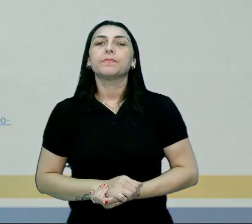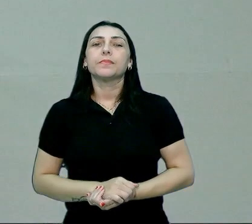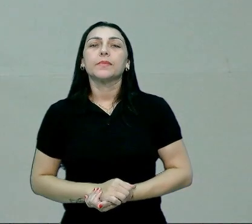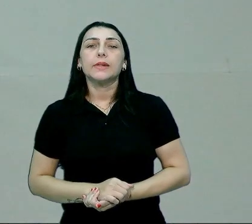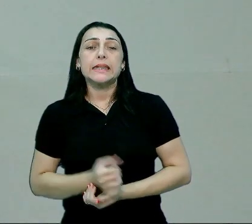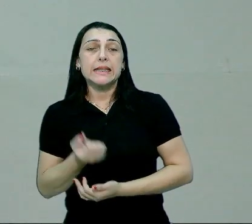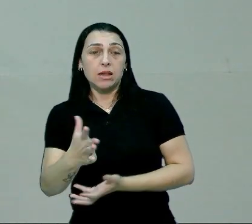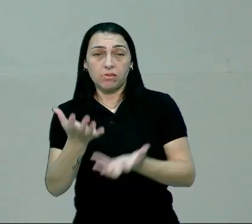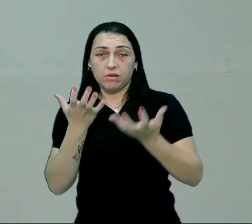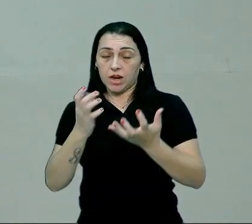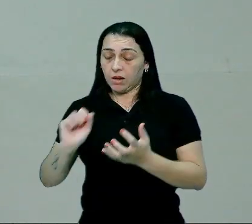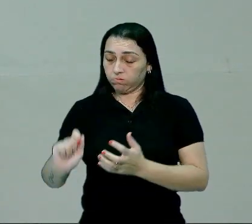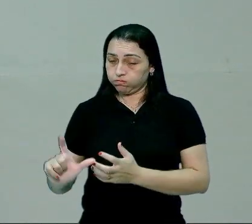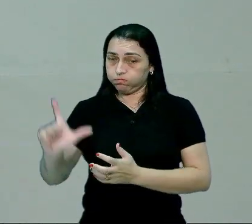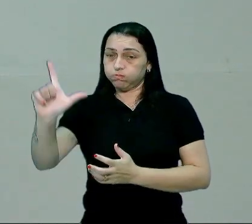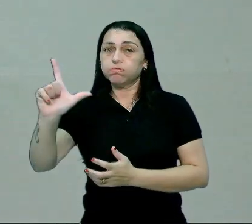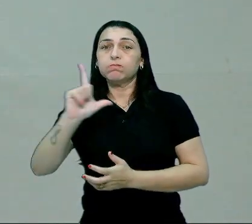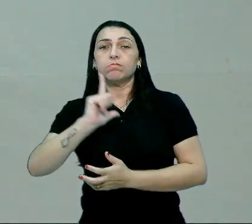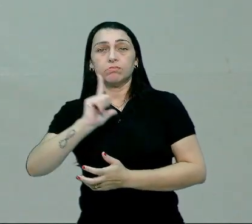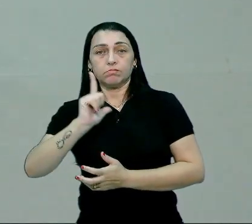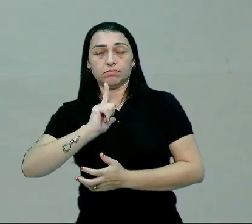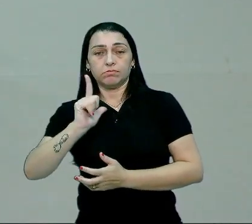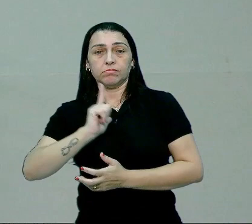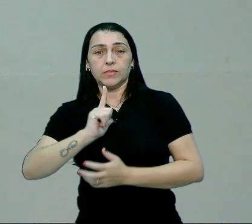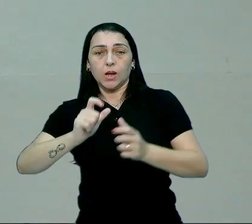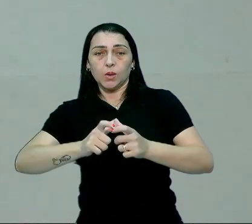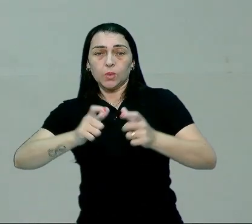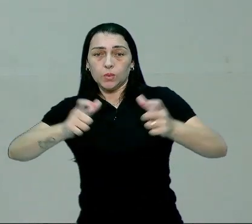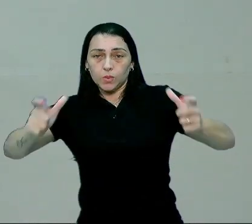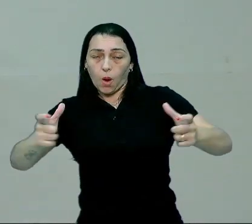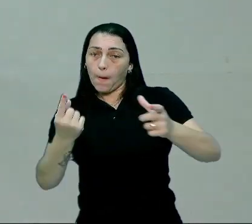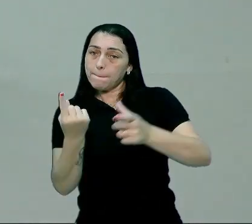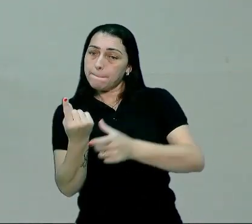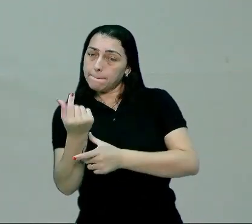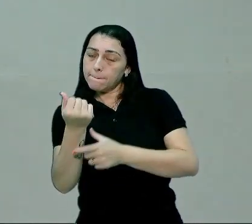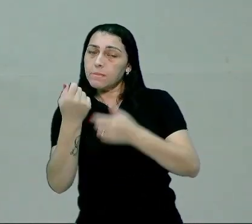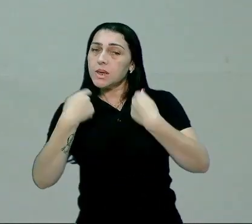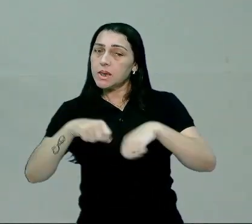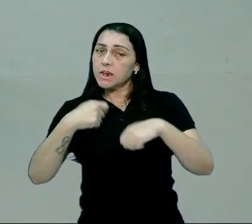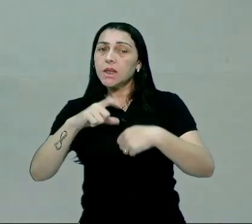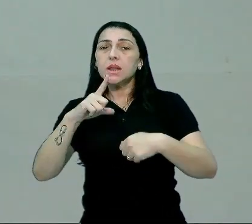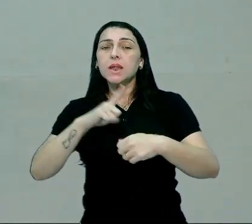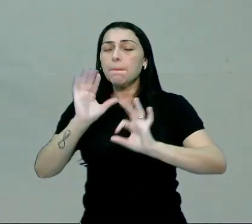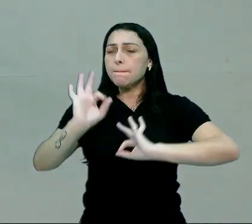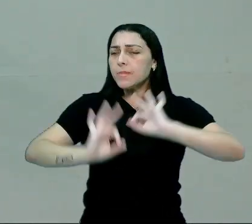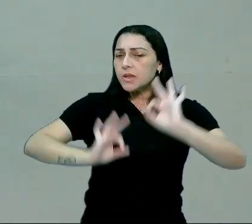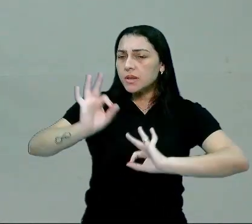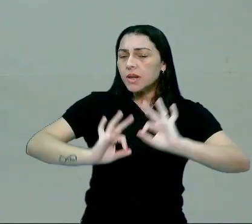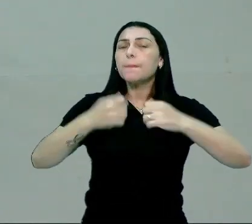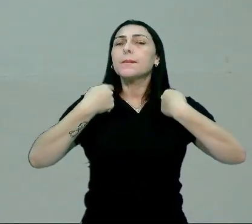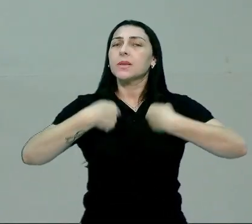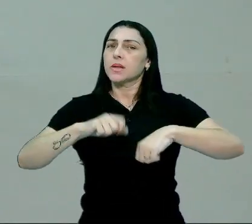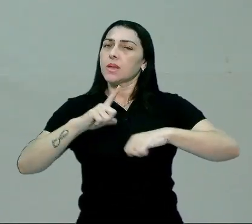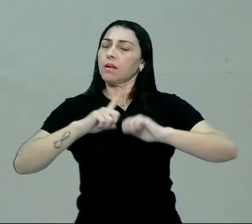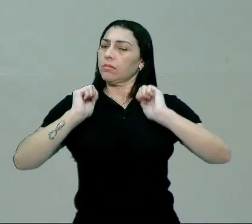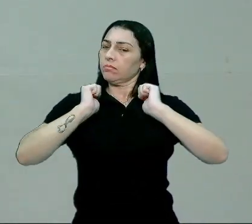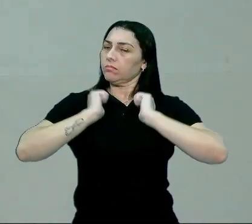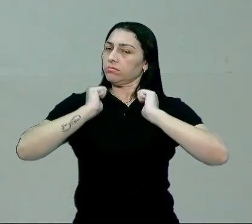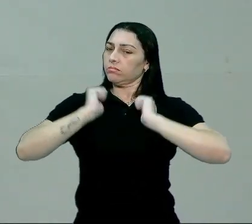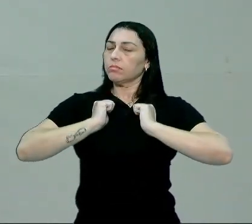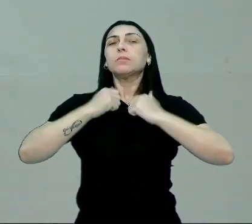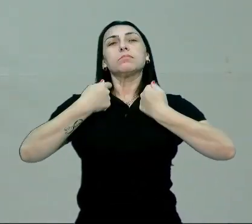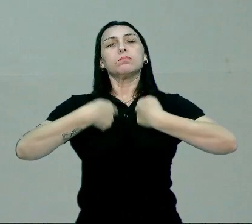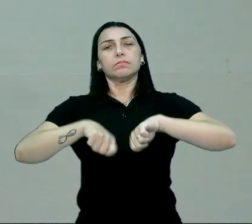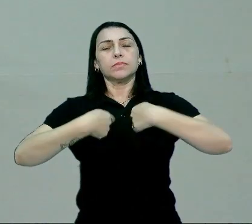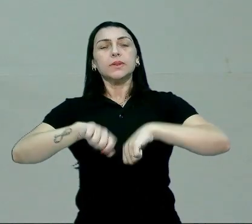rentabilidade. Então, se eu quero ter lucro, se eu quero expandir o meu capital, eu preciso ter planejamento, eu preciso ter comportamento, eu